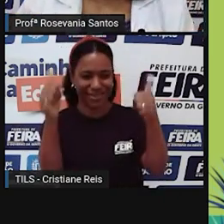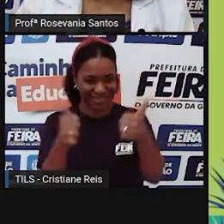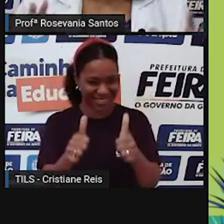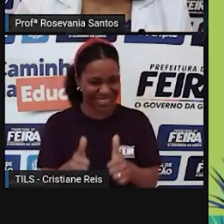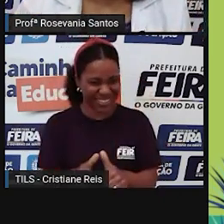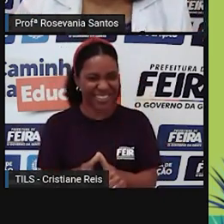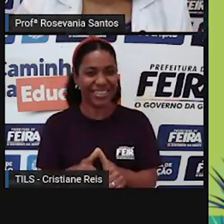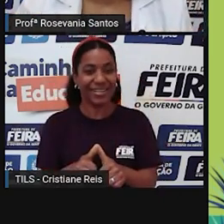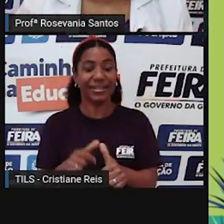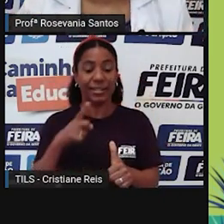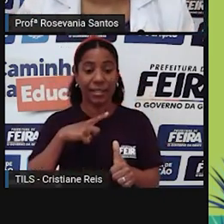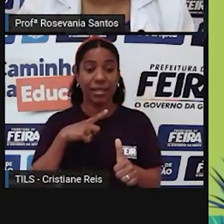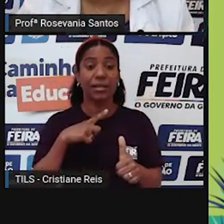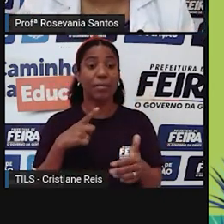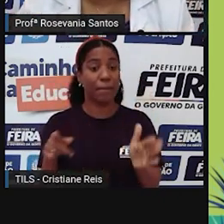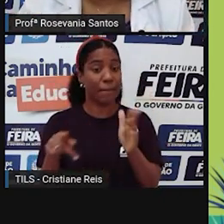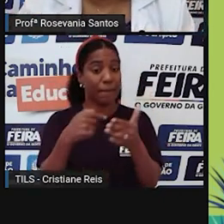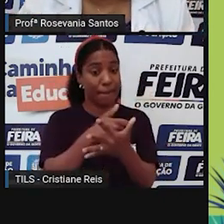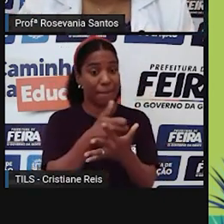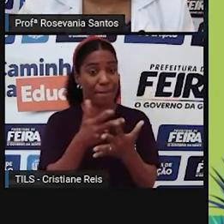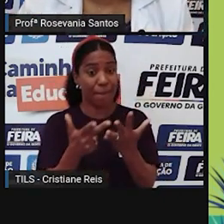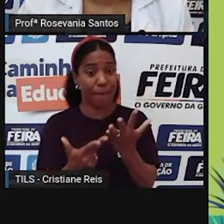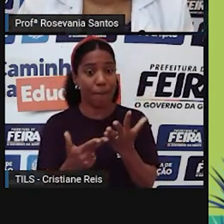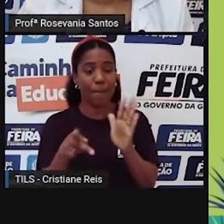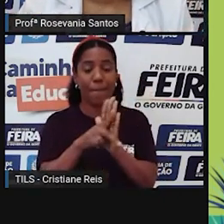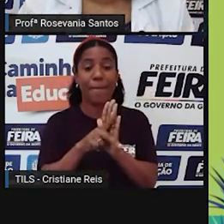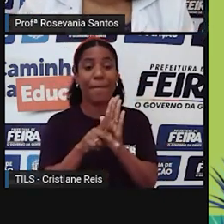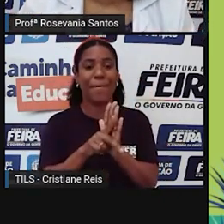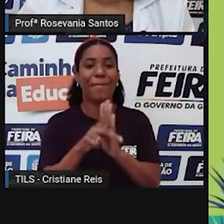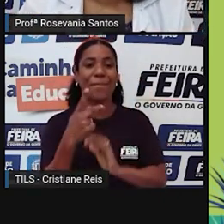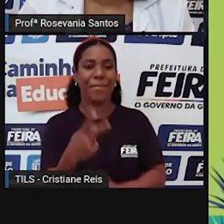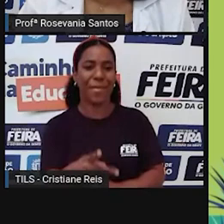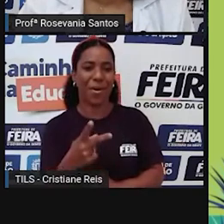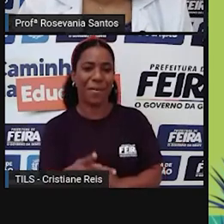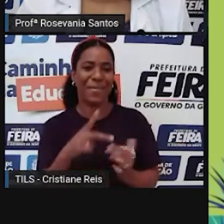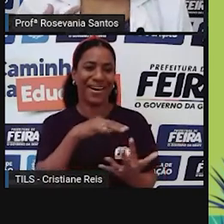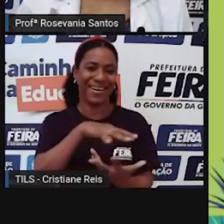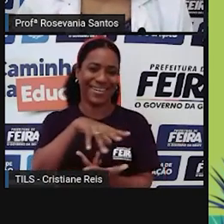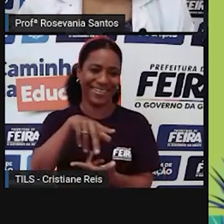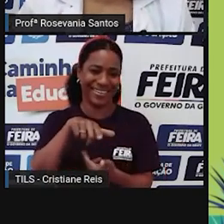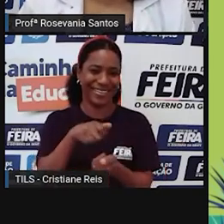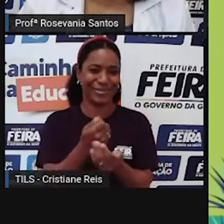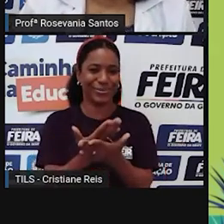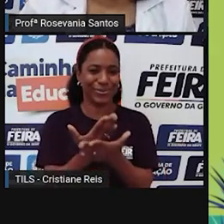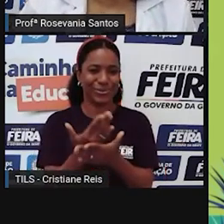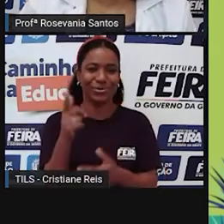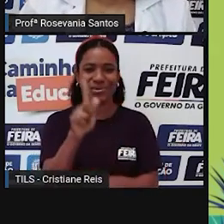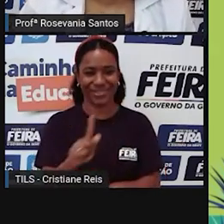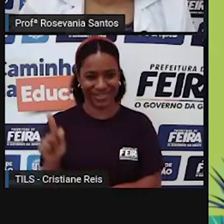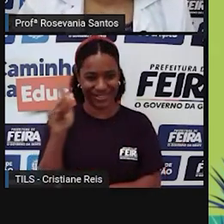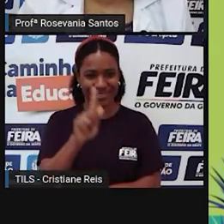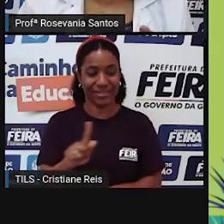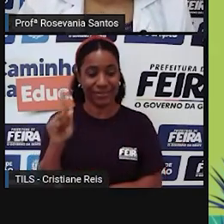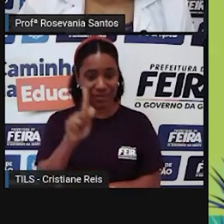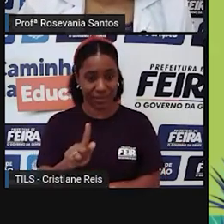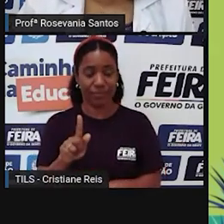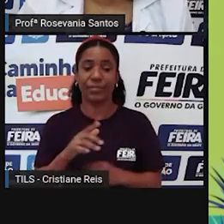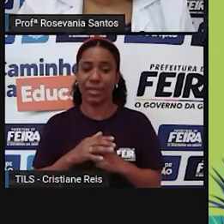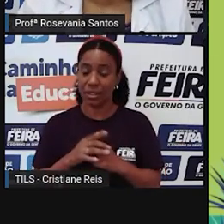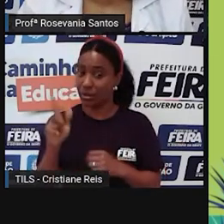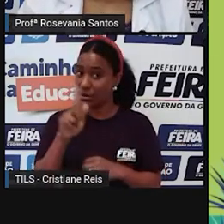assim, né, objetos que fazem parte do fazer, né, do estudo geográfico. Então, a geografia é uma ciência que